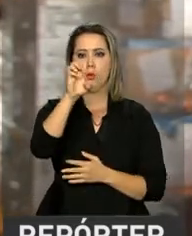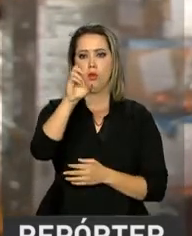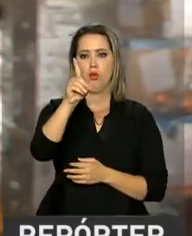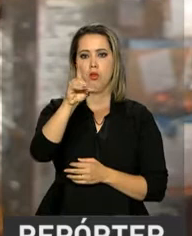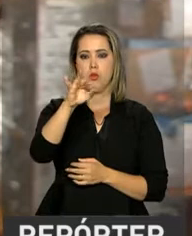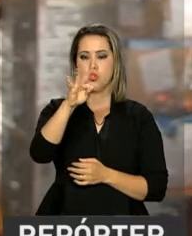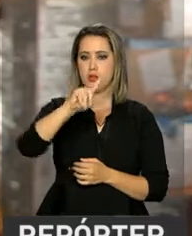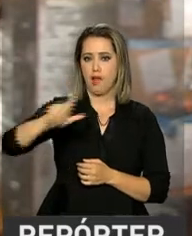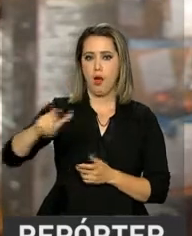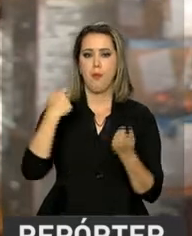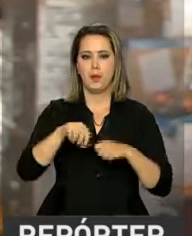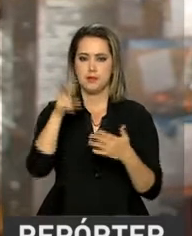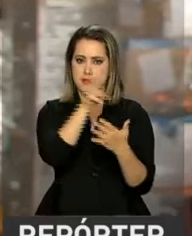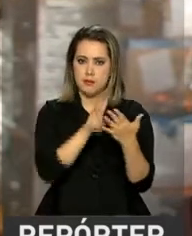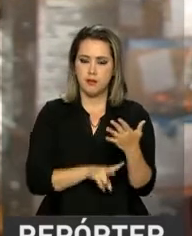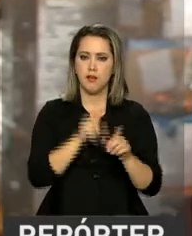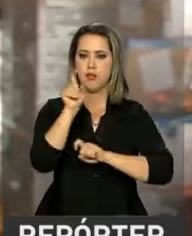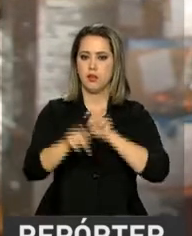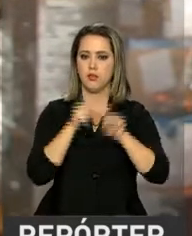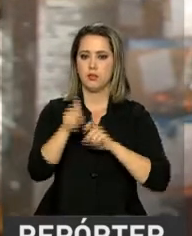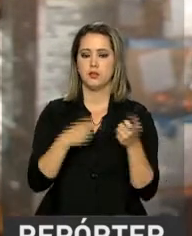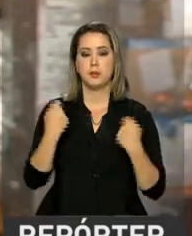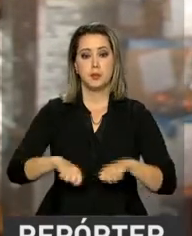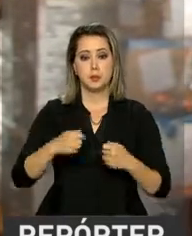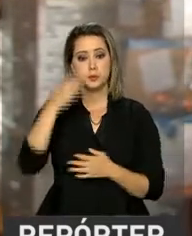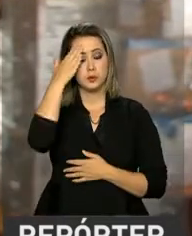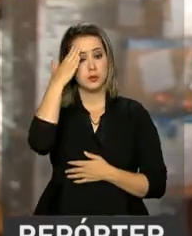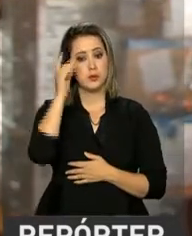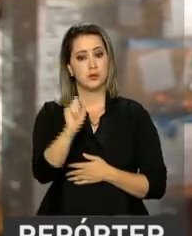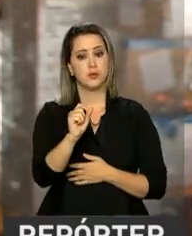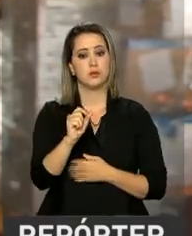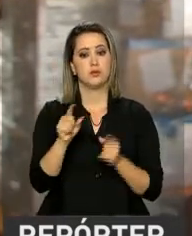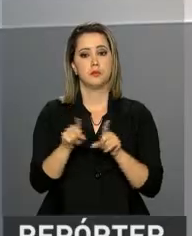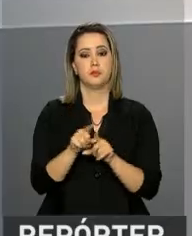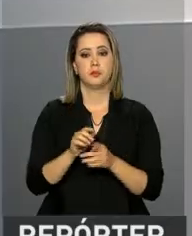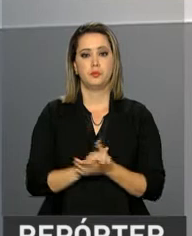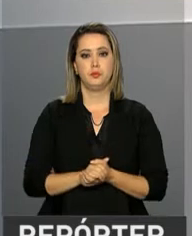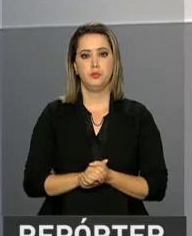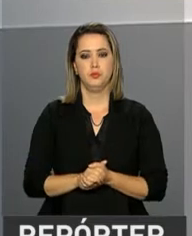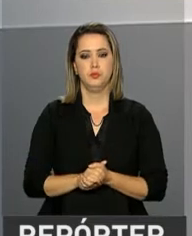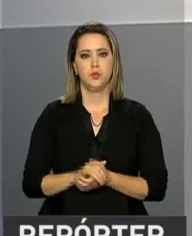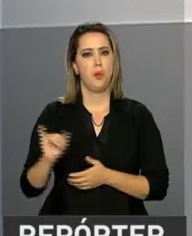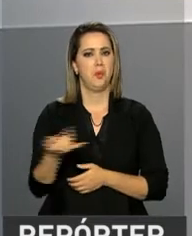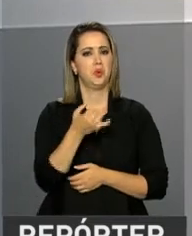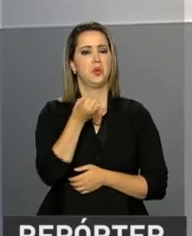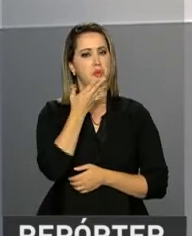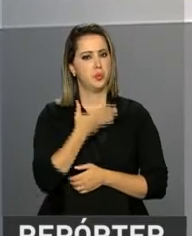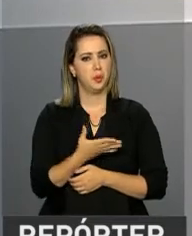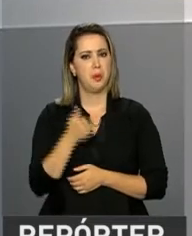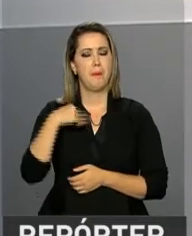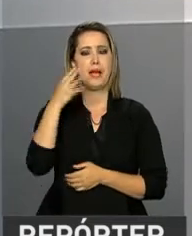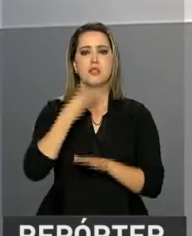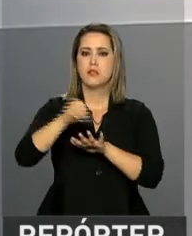que, para participar, como é um leilão eletrônico, as pessoas têm que ter certificação digital. Oportunidade interessante, viu?